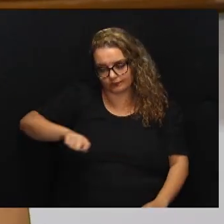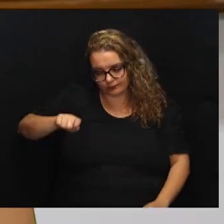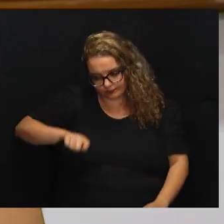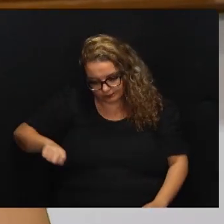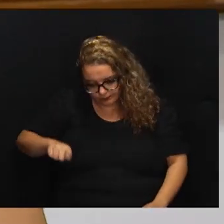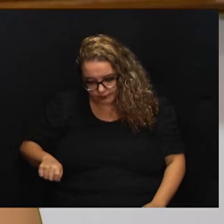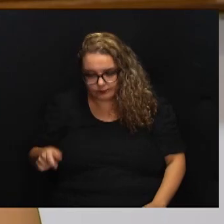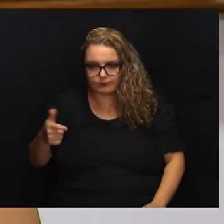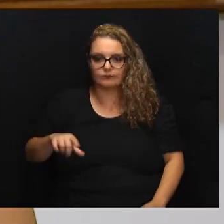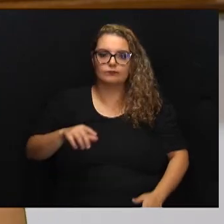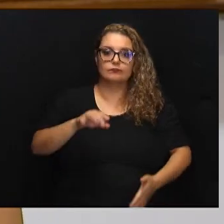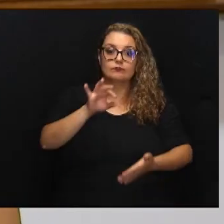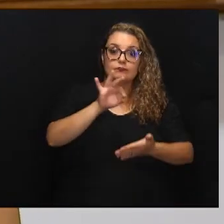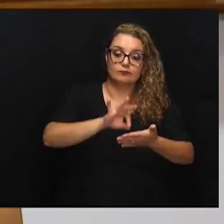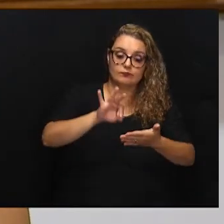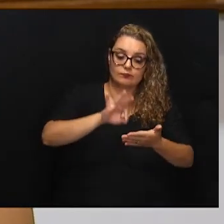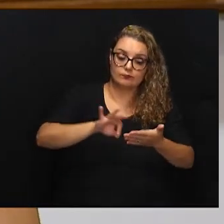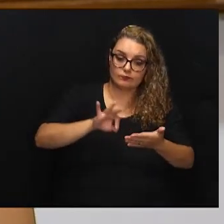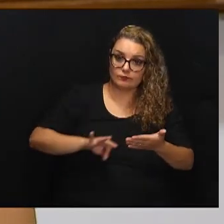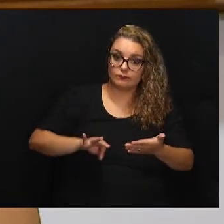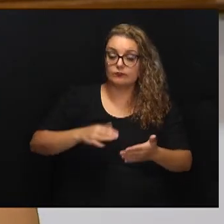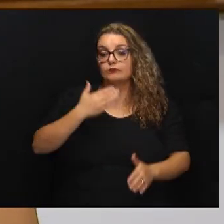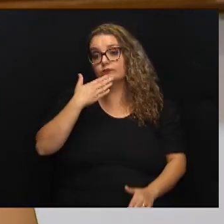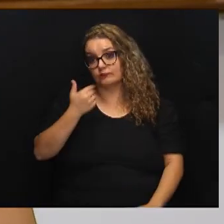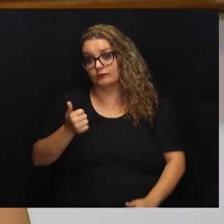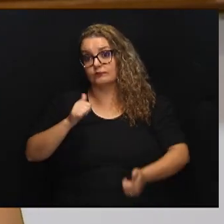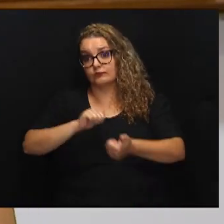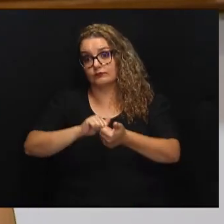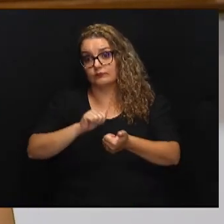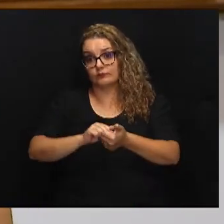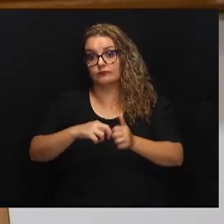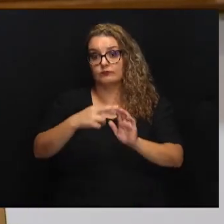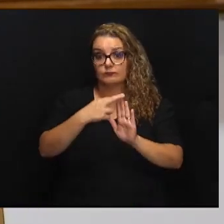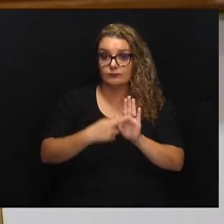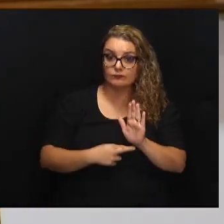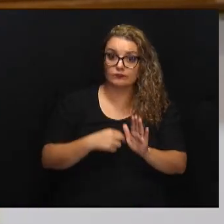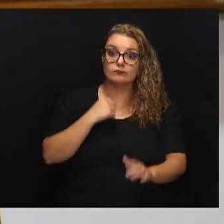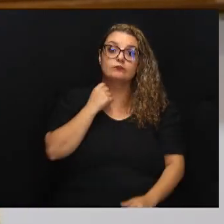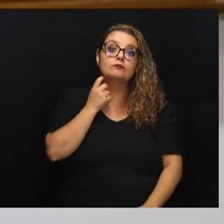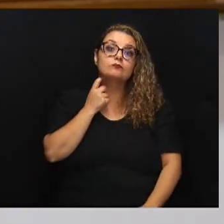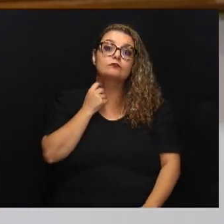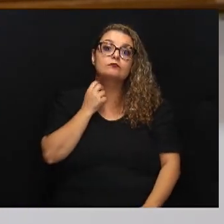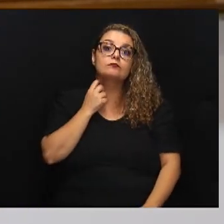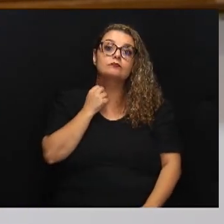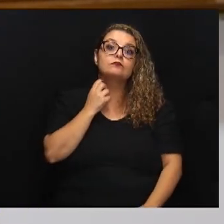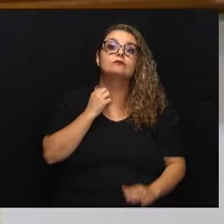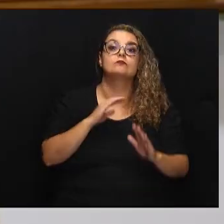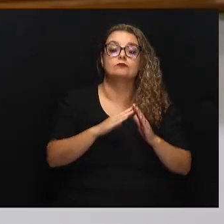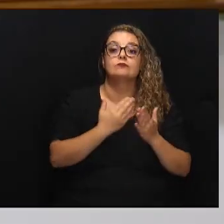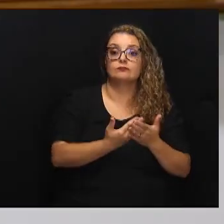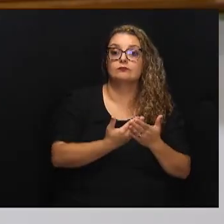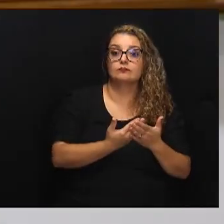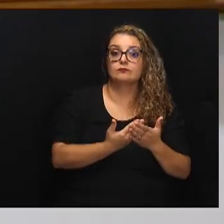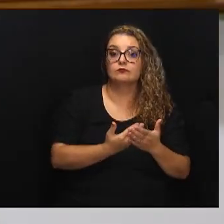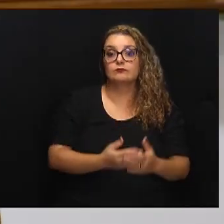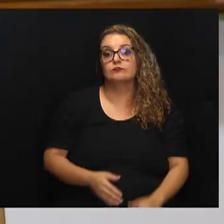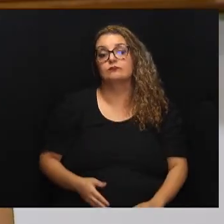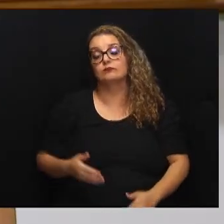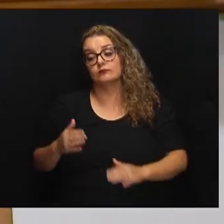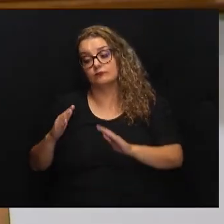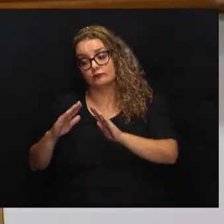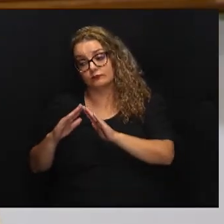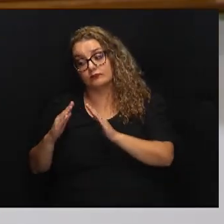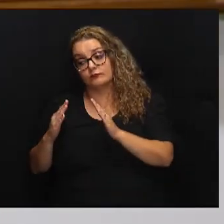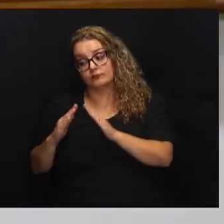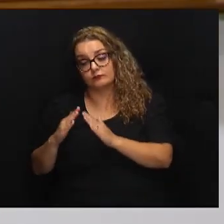você errou pontualmente. Então você consegue melhorar a qualidade da sua redação. Eu estudei em casa também, mas também é muito importante você